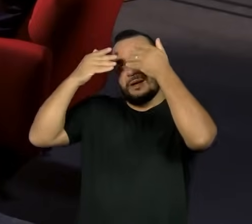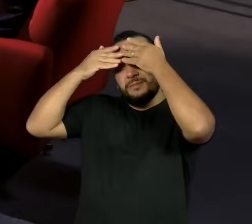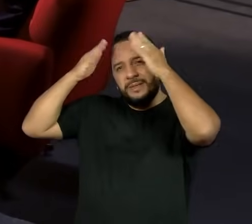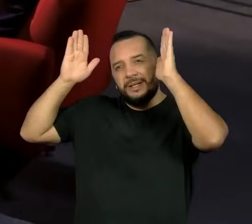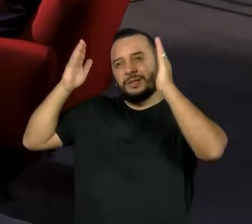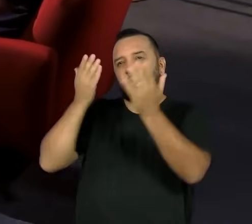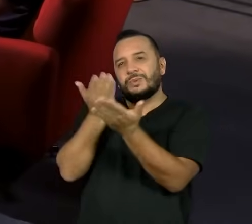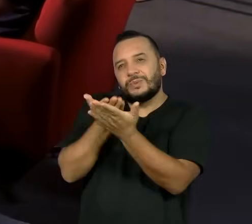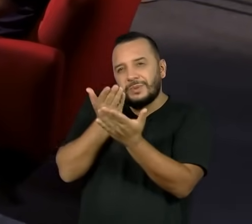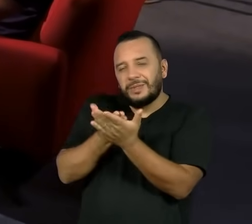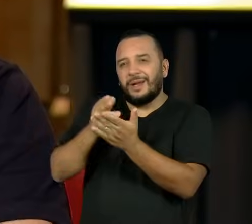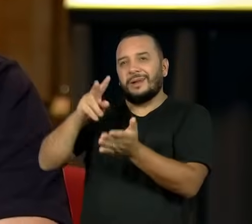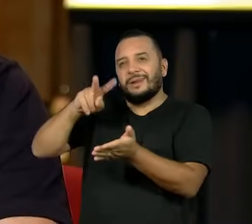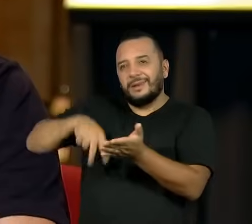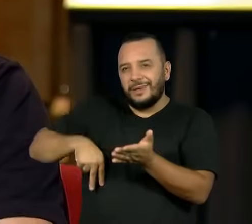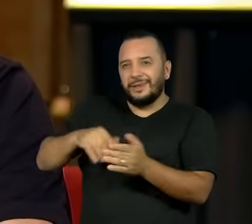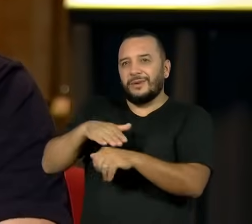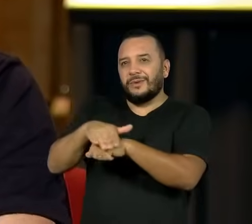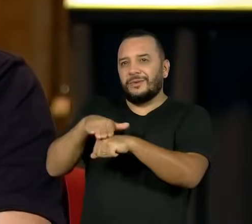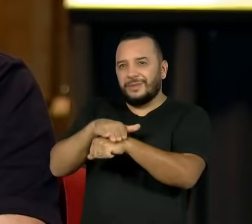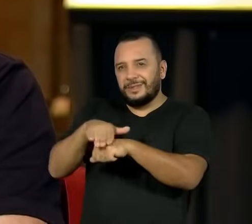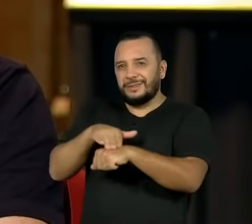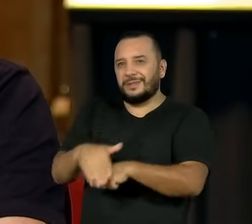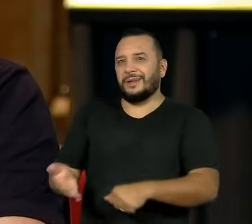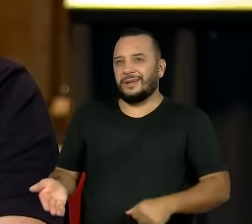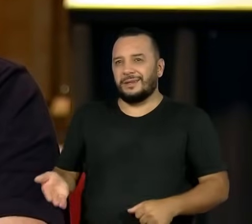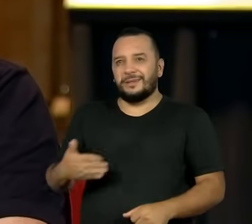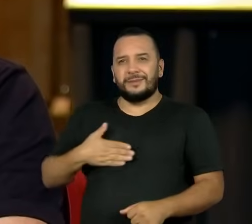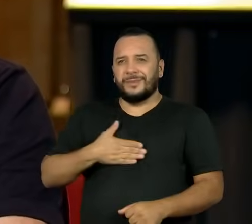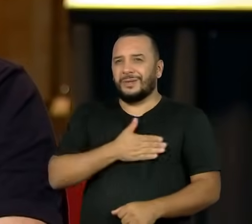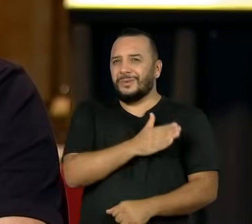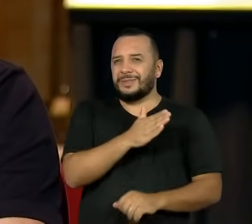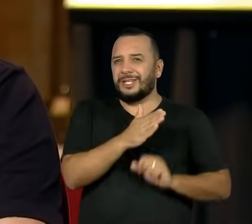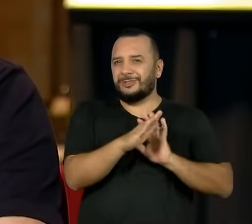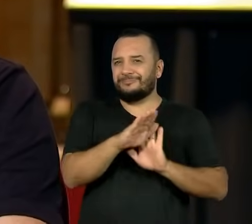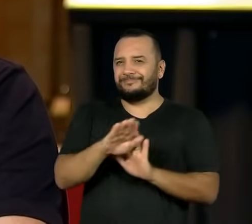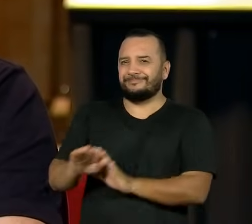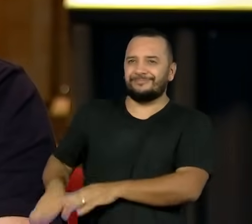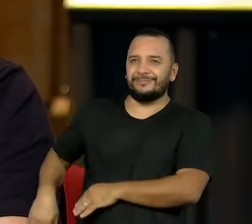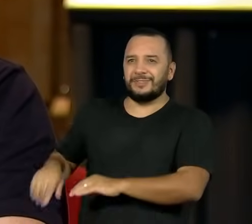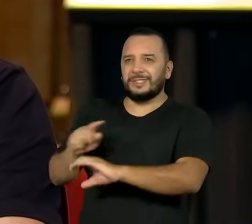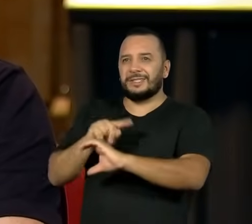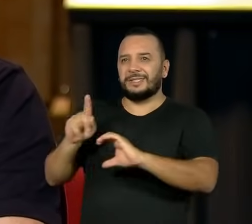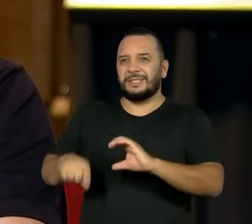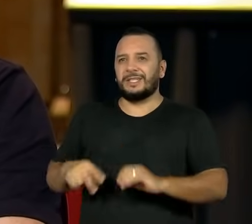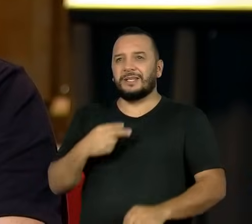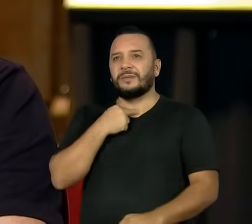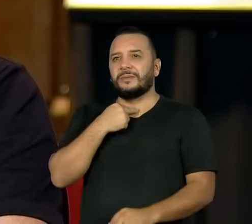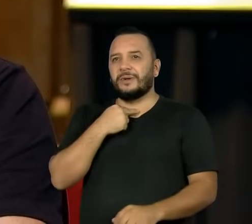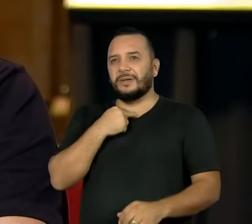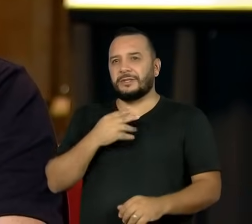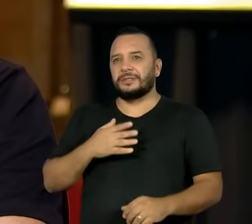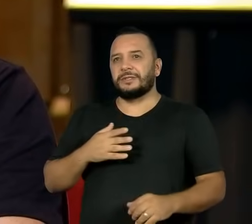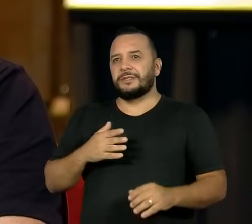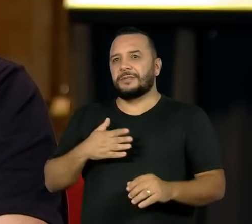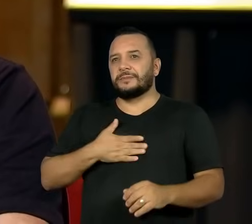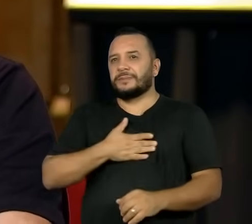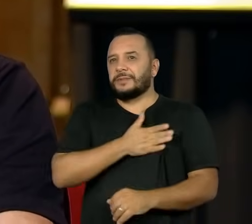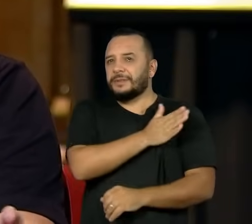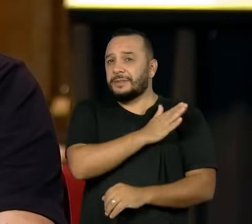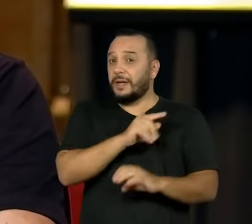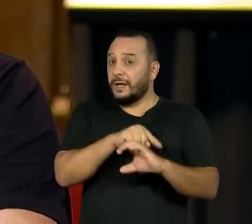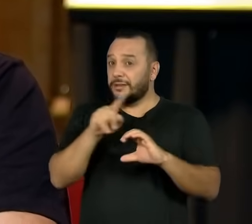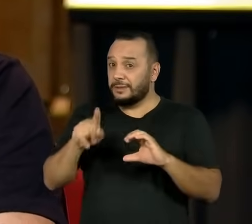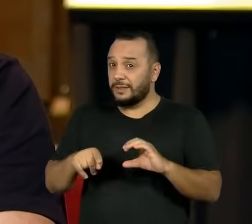que Conversar, né? Conversar, sem preconceito. Acho que é isso. Acho que a ciência não deve ter preconceito. A ciência deve ser